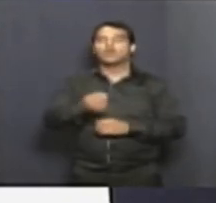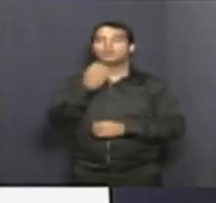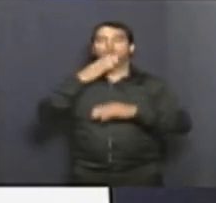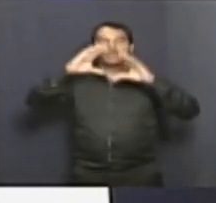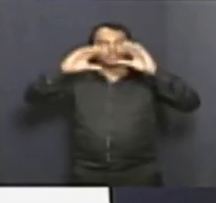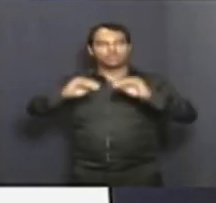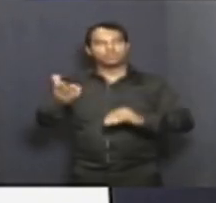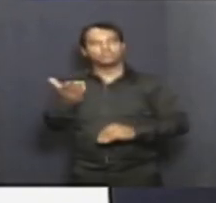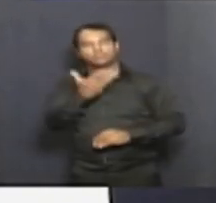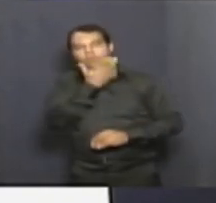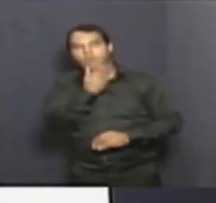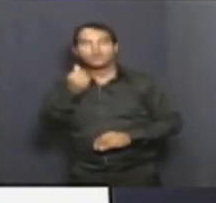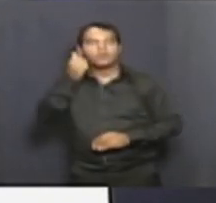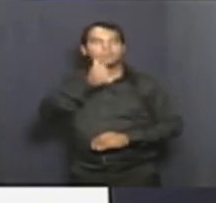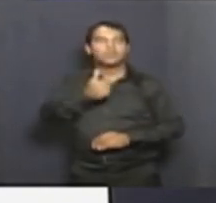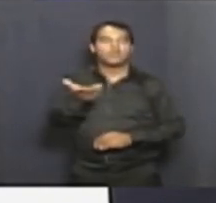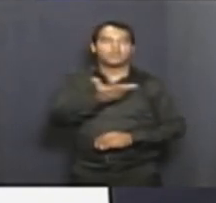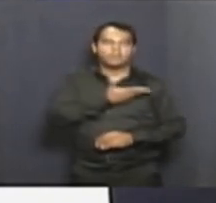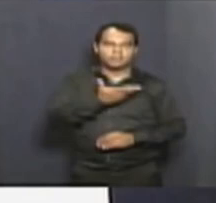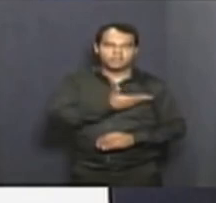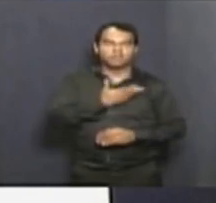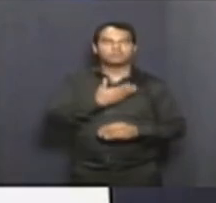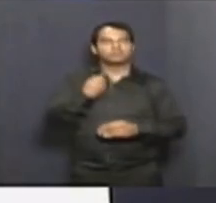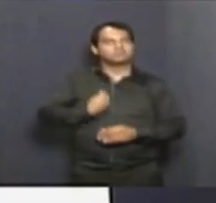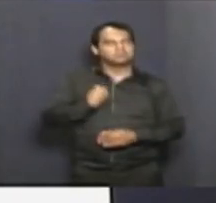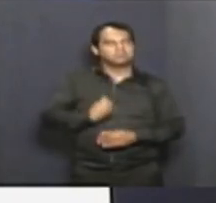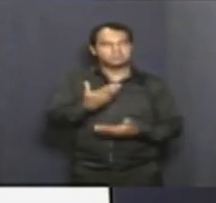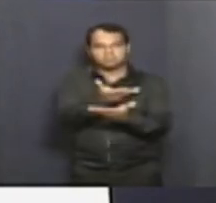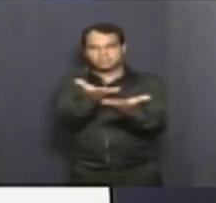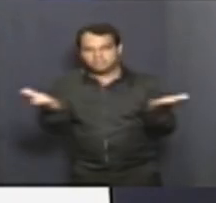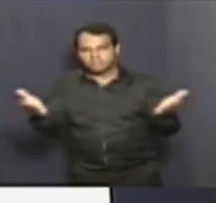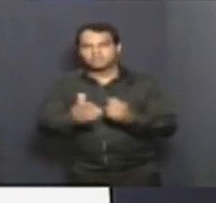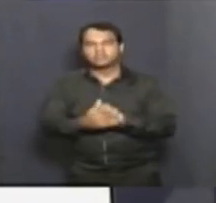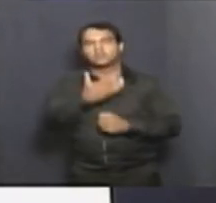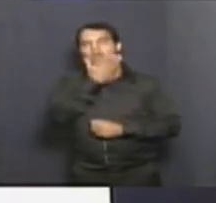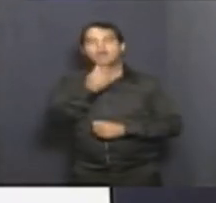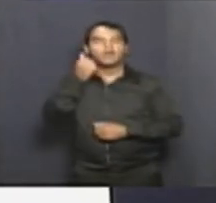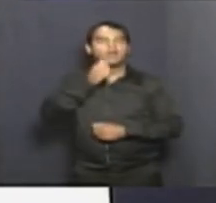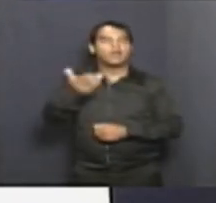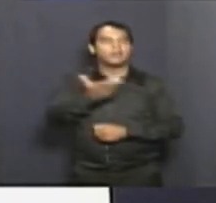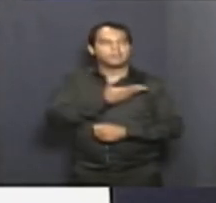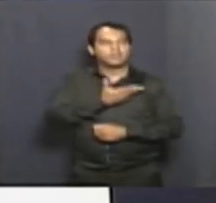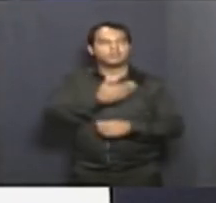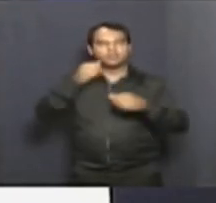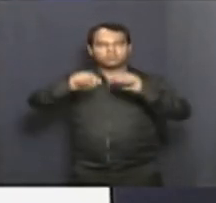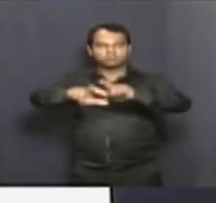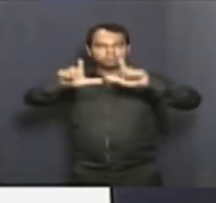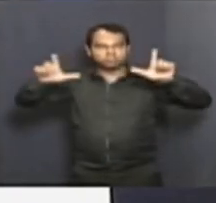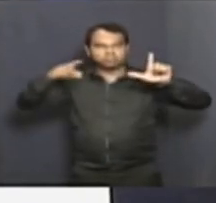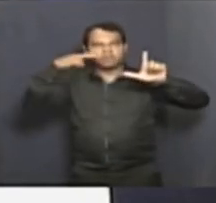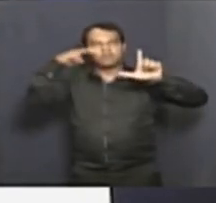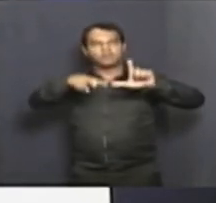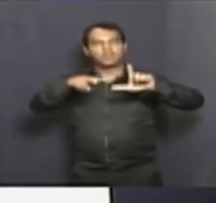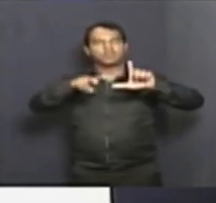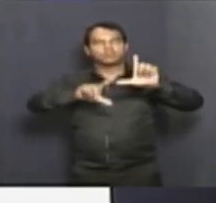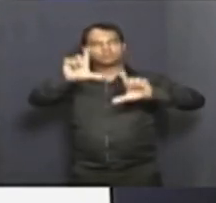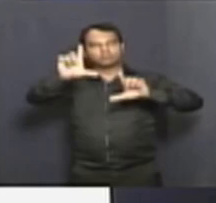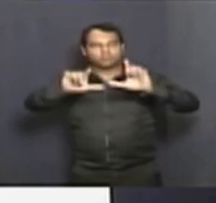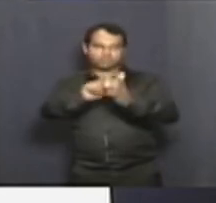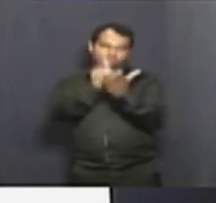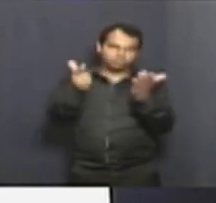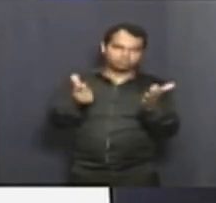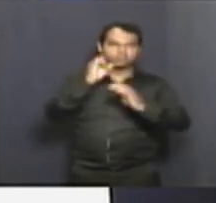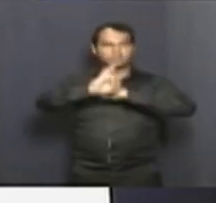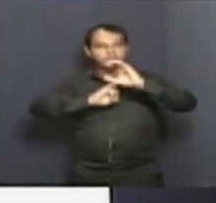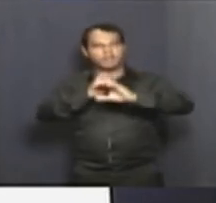amigos e amigas presente a amigos e amigas que estão acessando o site midiamax boa noite